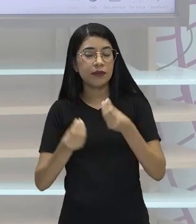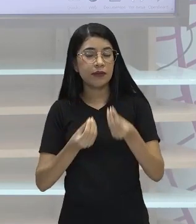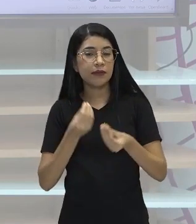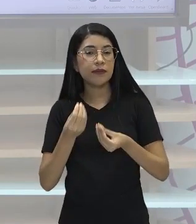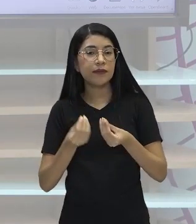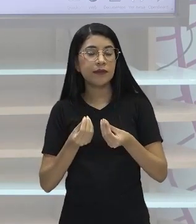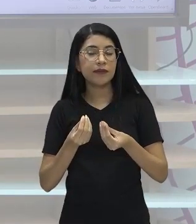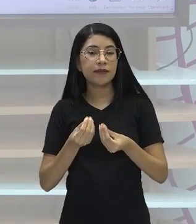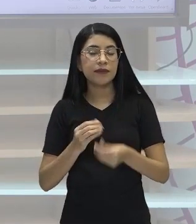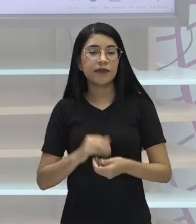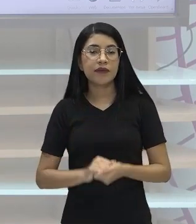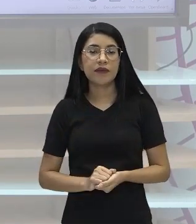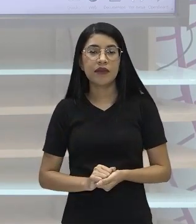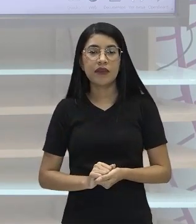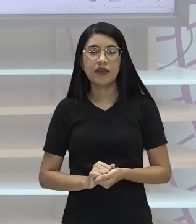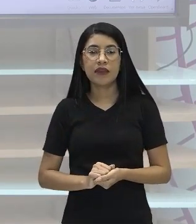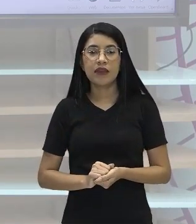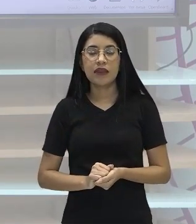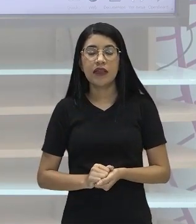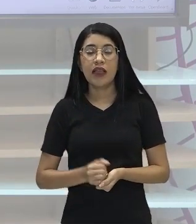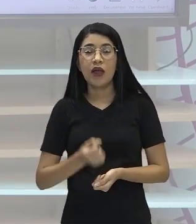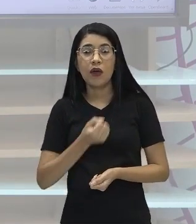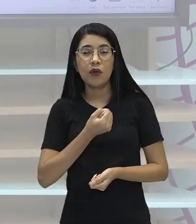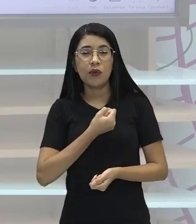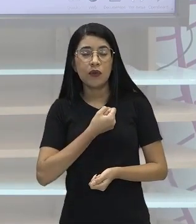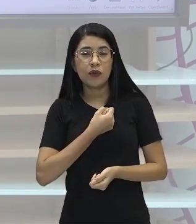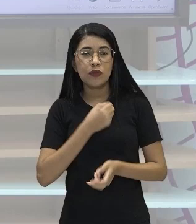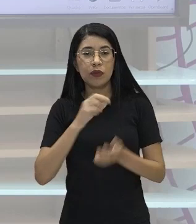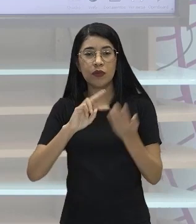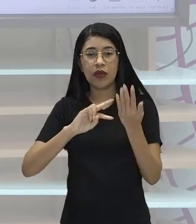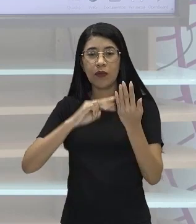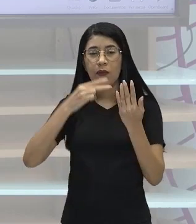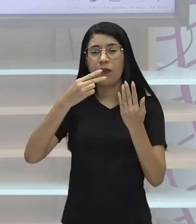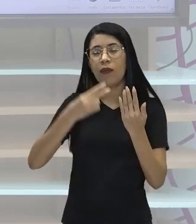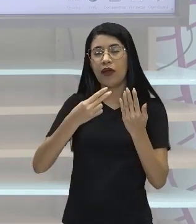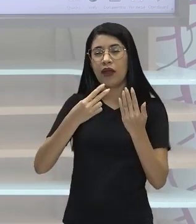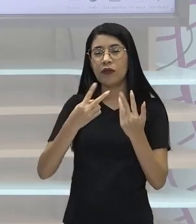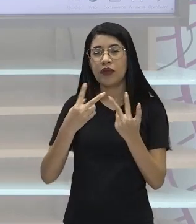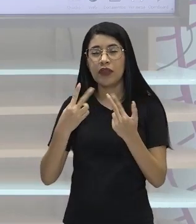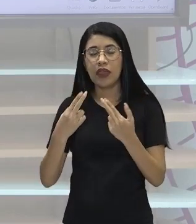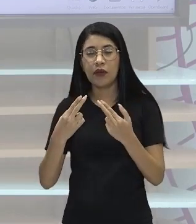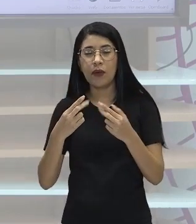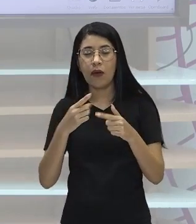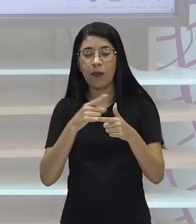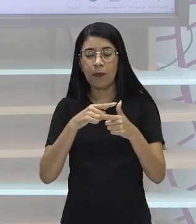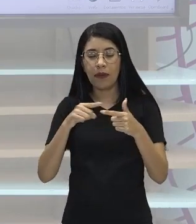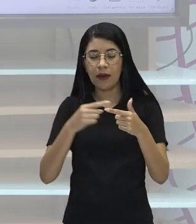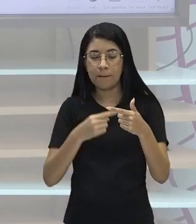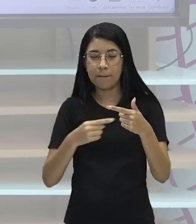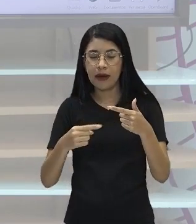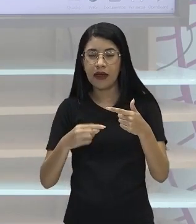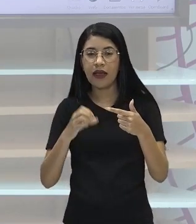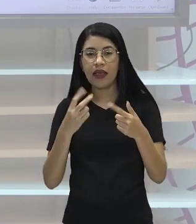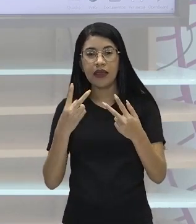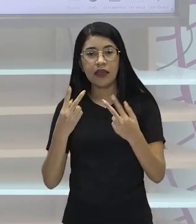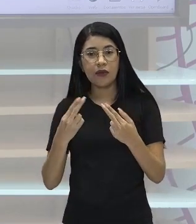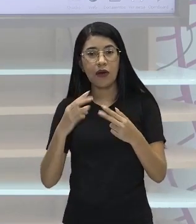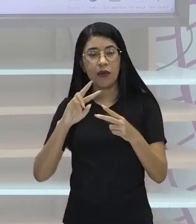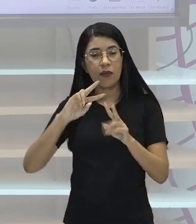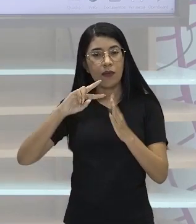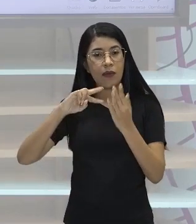dizendo. Qual é o número que é elevado ao quadrado que vai dar o número que está no radical? Ora, esse número é a tua raiz